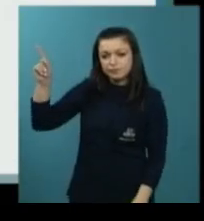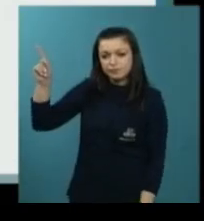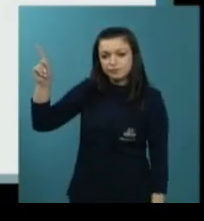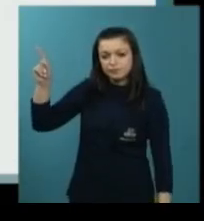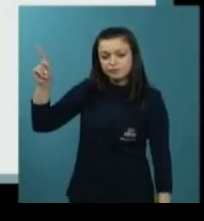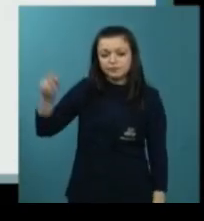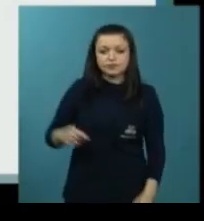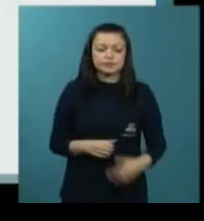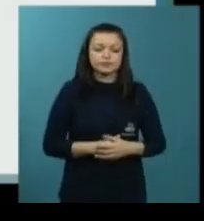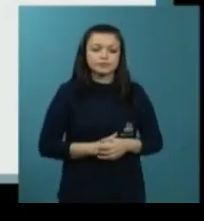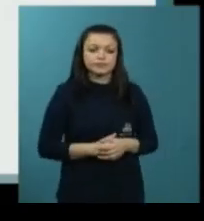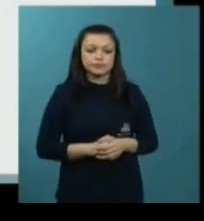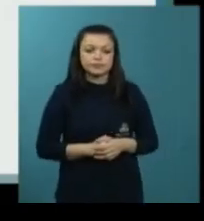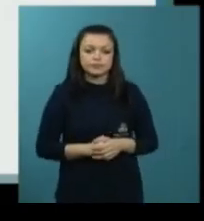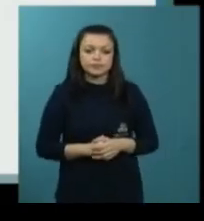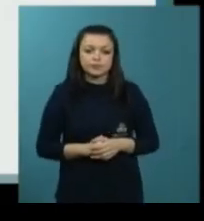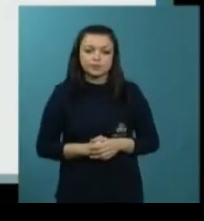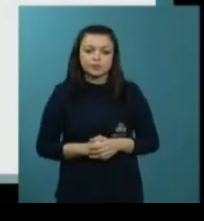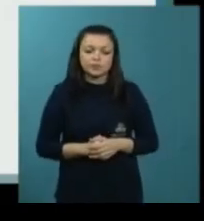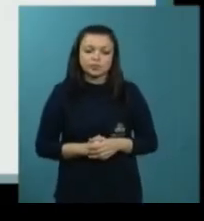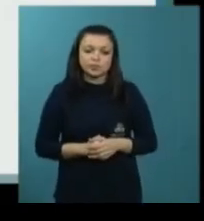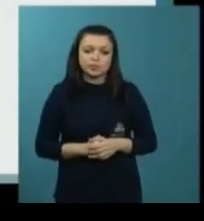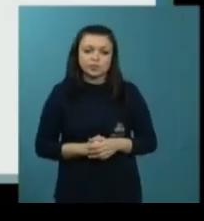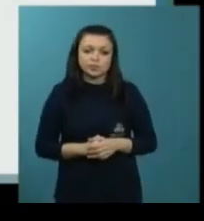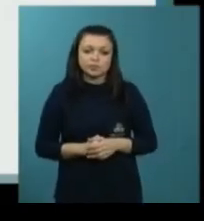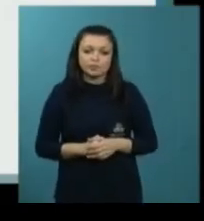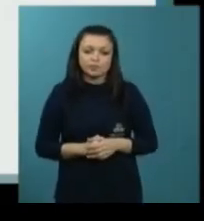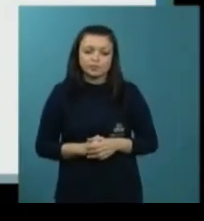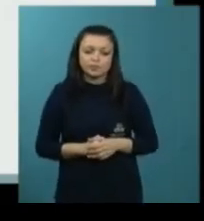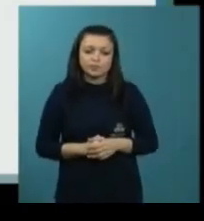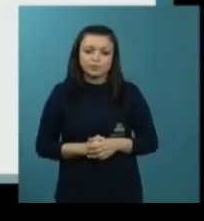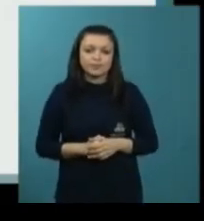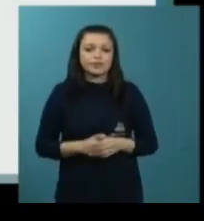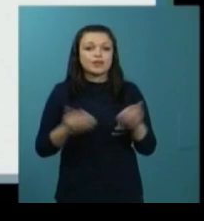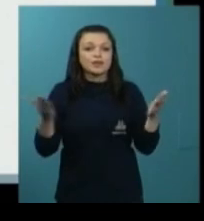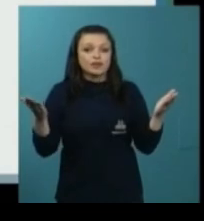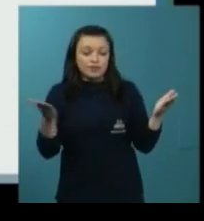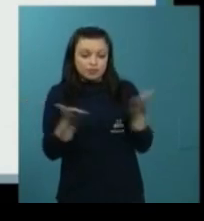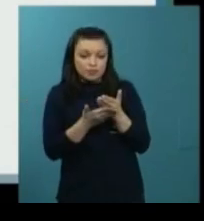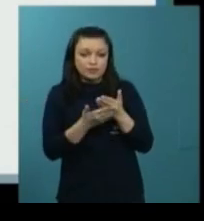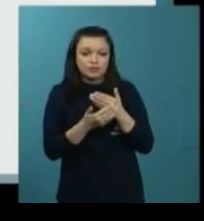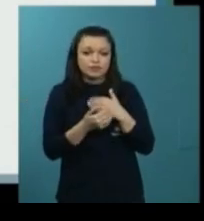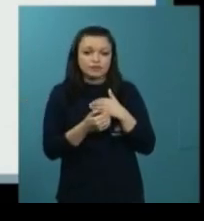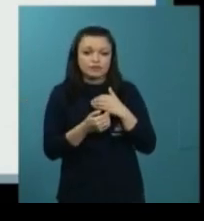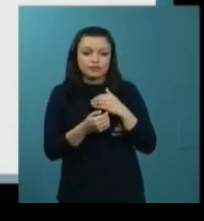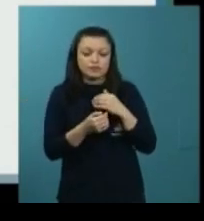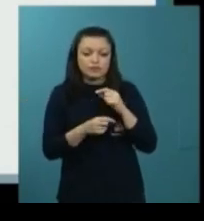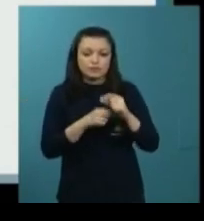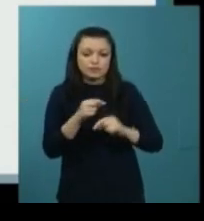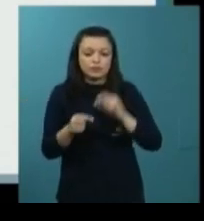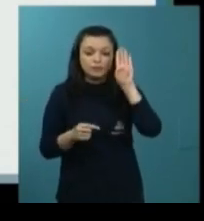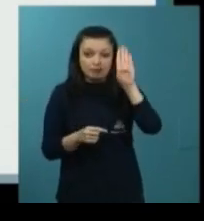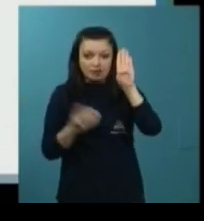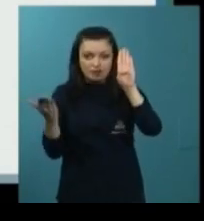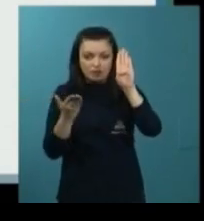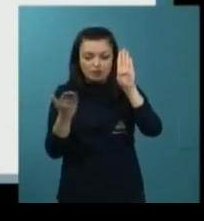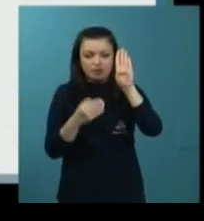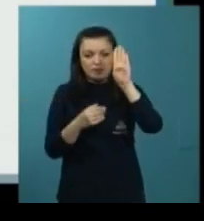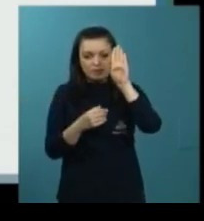Y, fecha parênteses, vírgula. Agora, no primeiro conjunto, que é o C, peguemos o